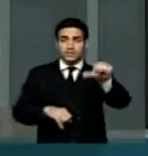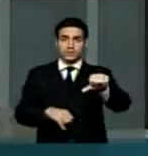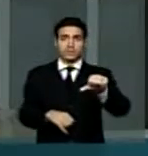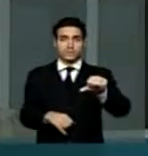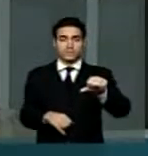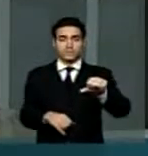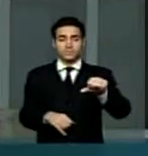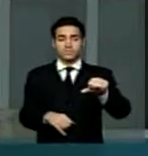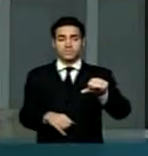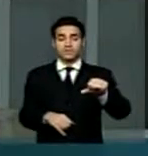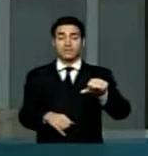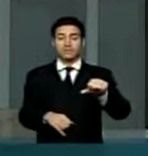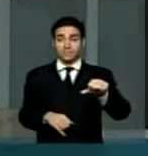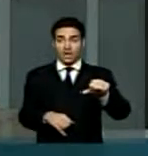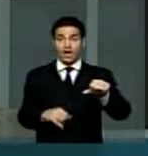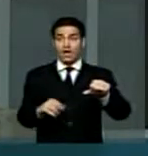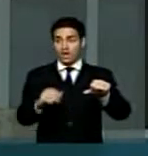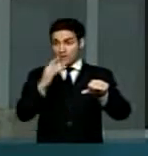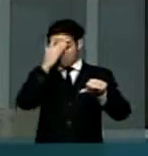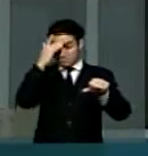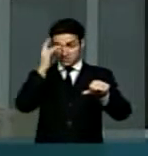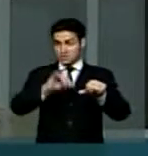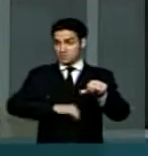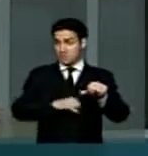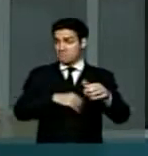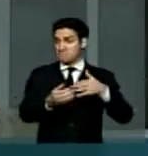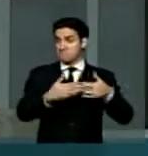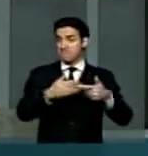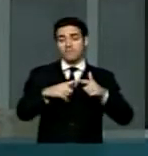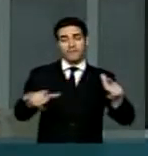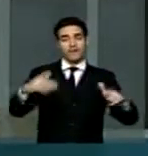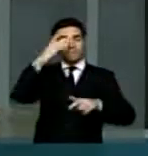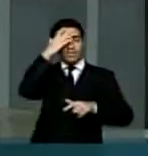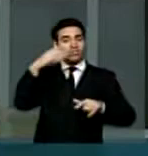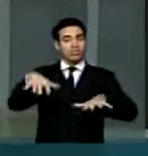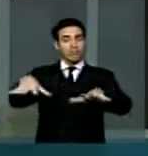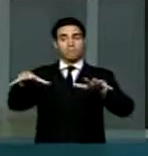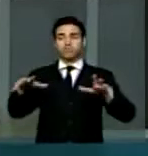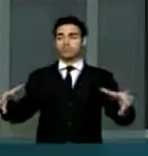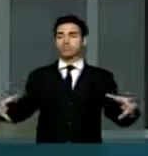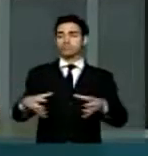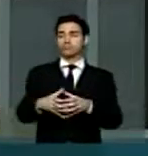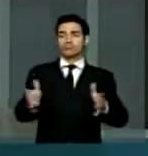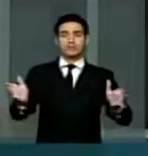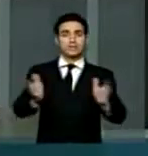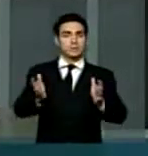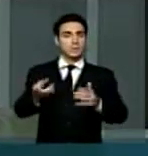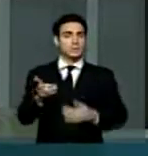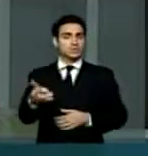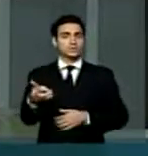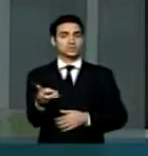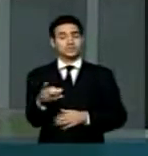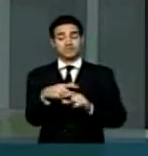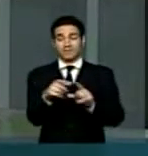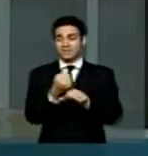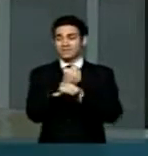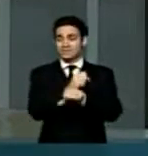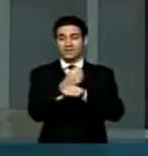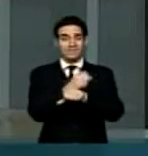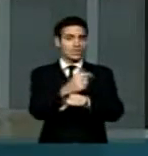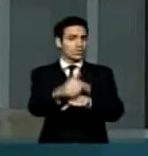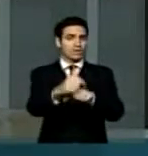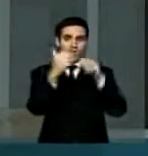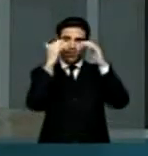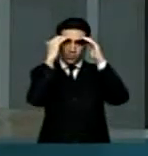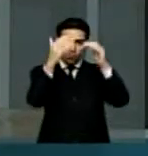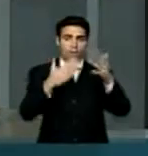reluzente para os amigos do rei. A escravidão, que desumaniza de uma forma absolutamente literal, e